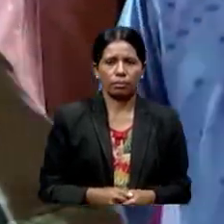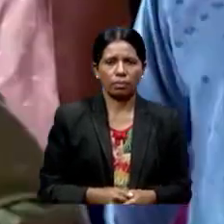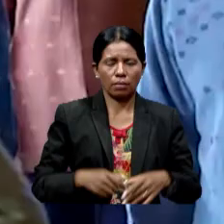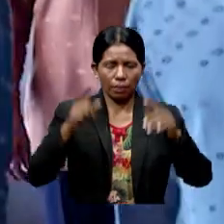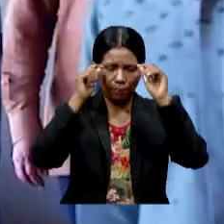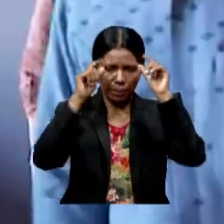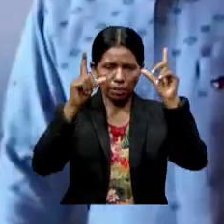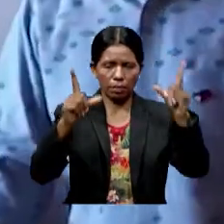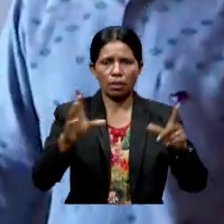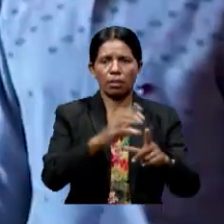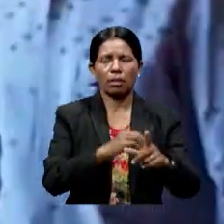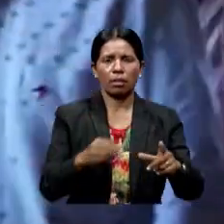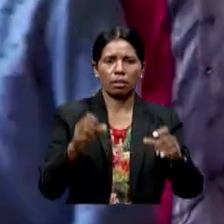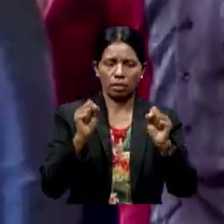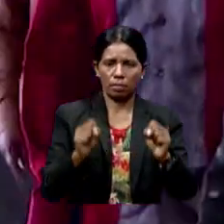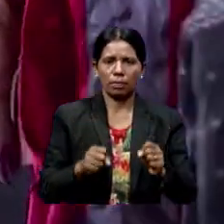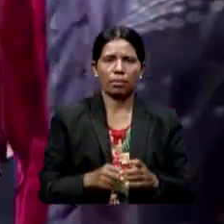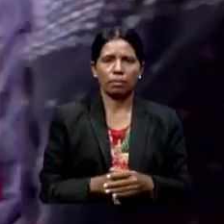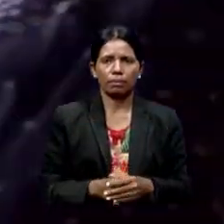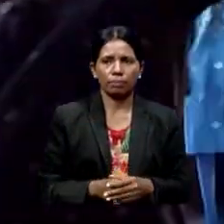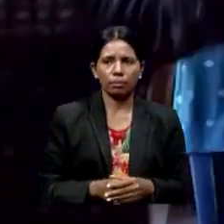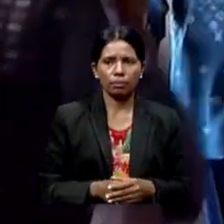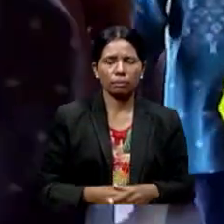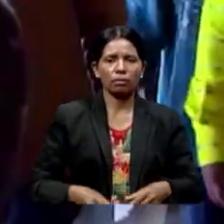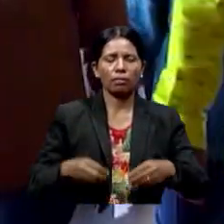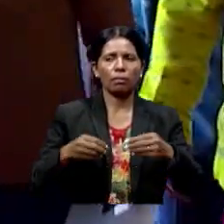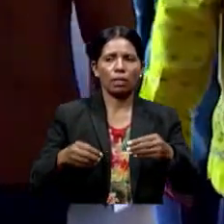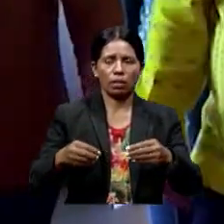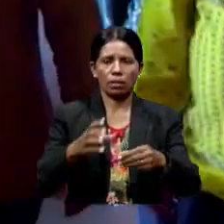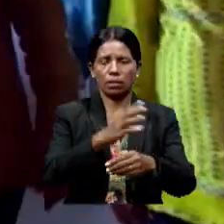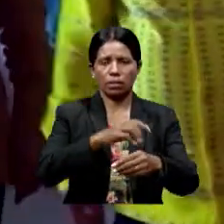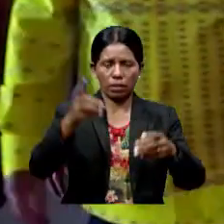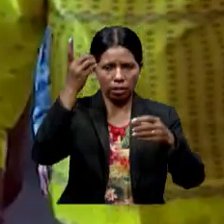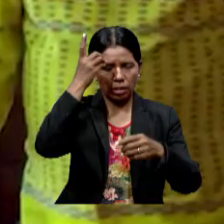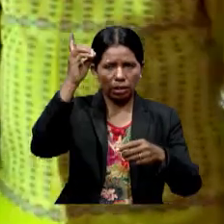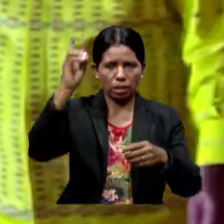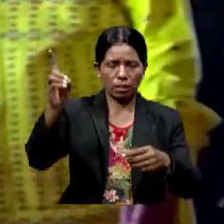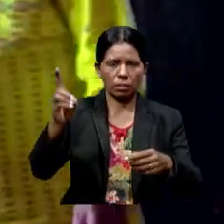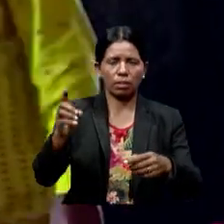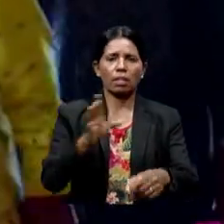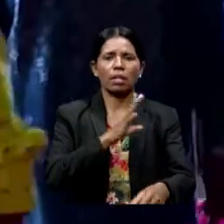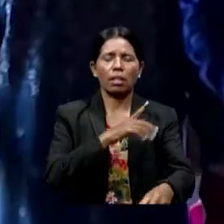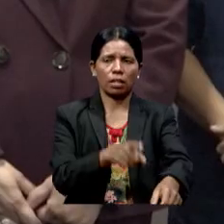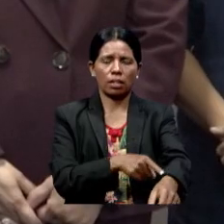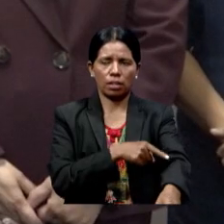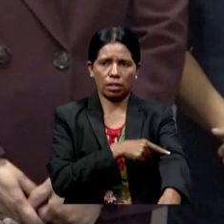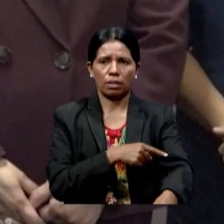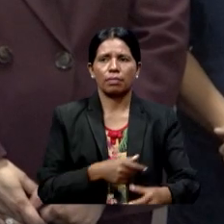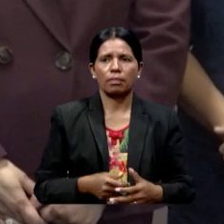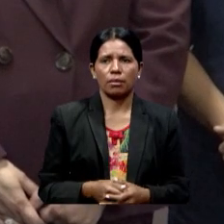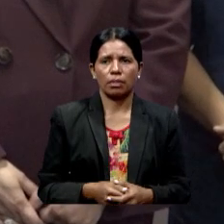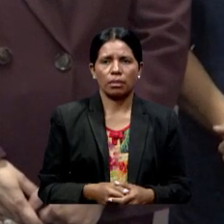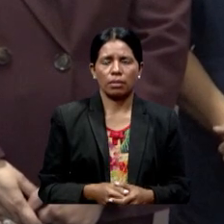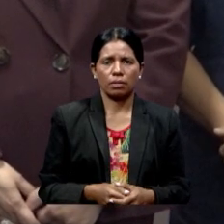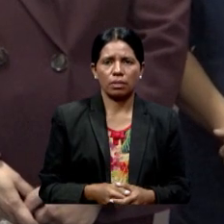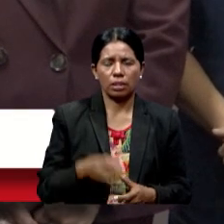Timor-Leste consegue conquista ne mehida. A dia tina naruko. Mehida na